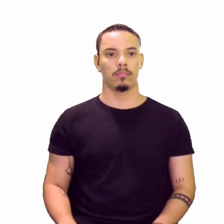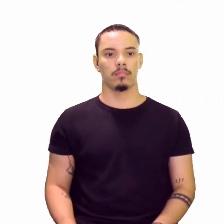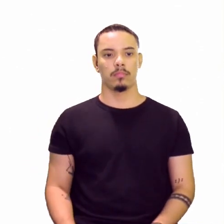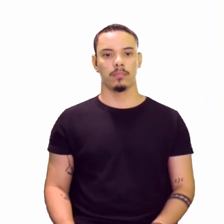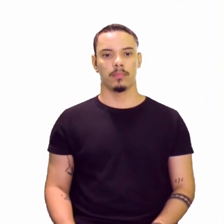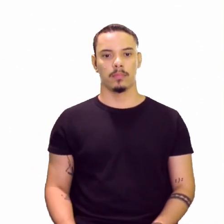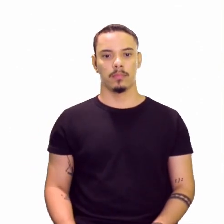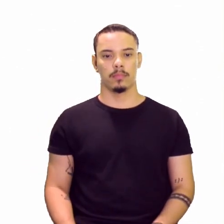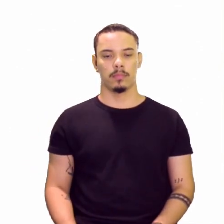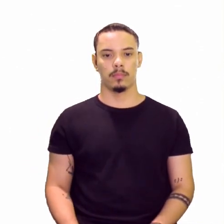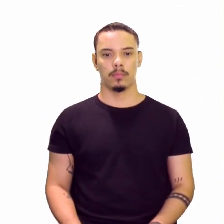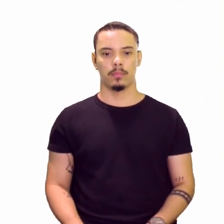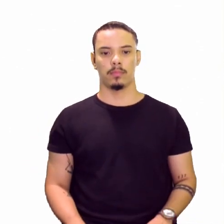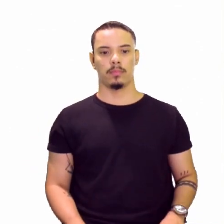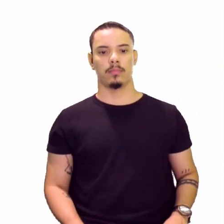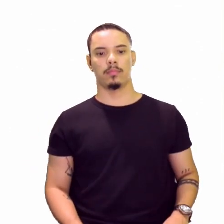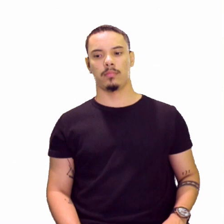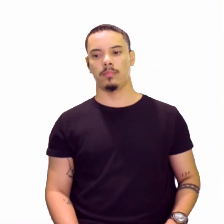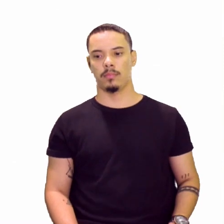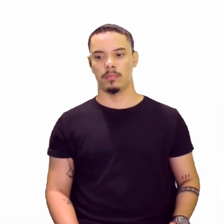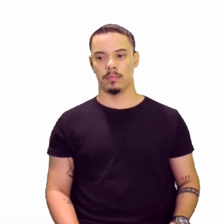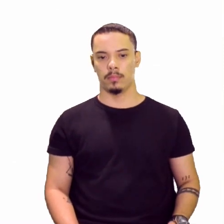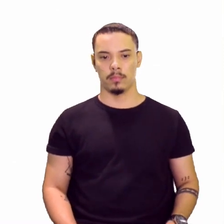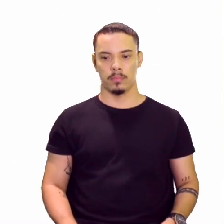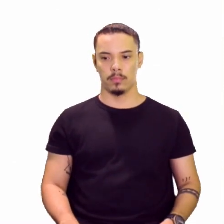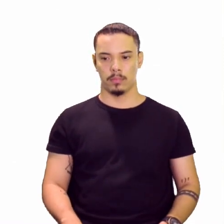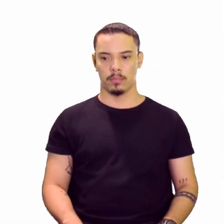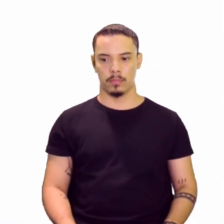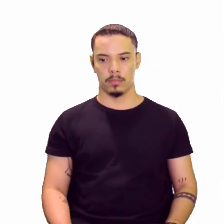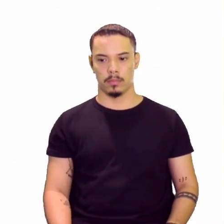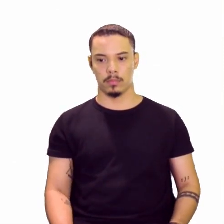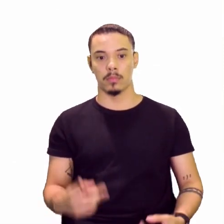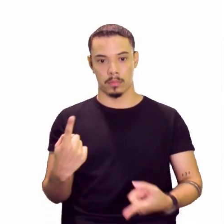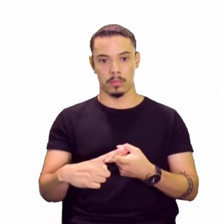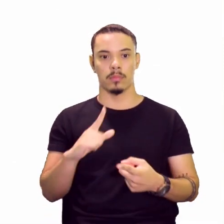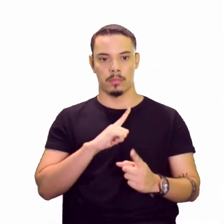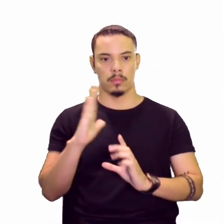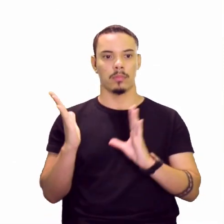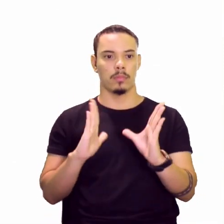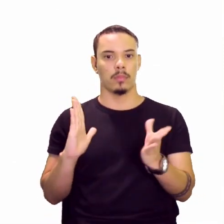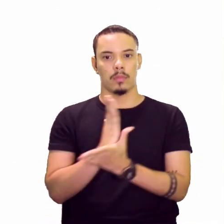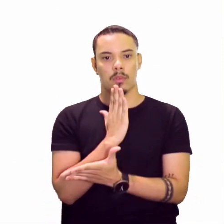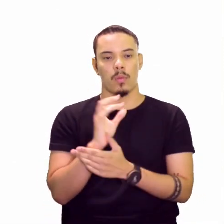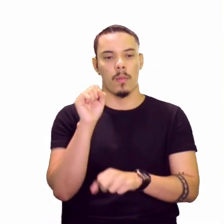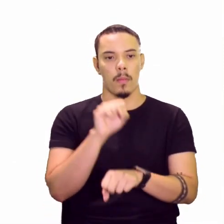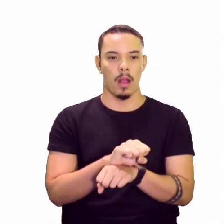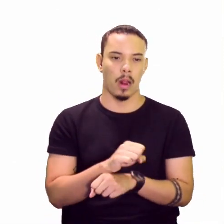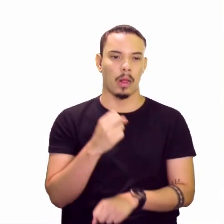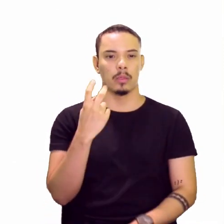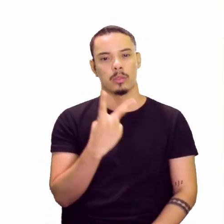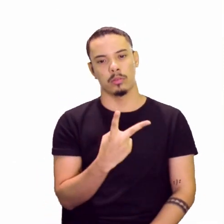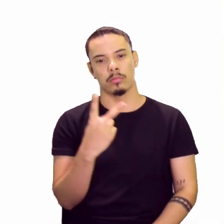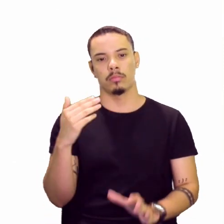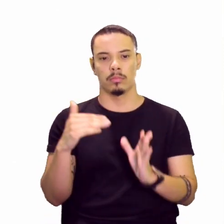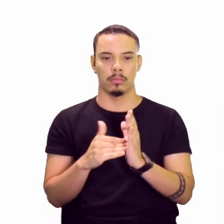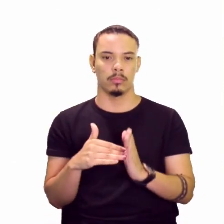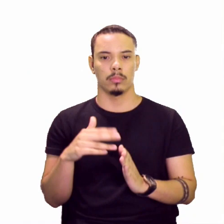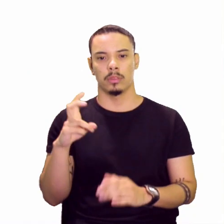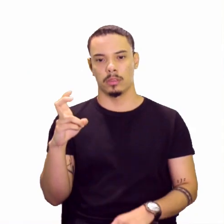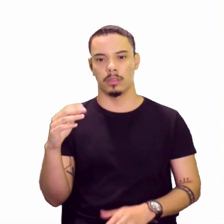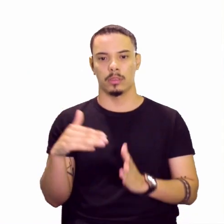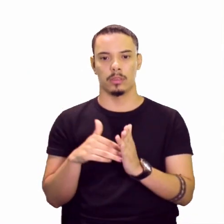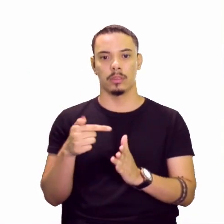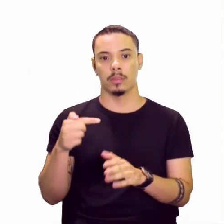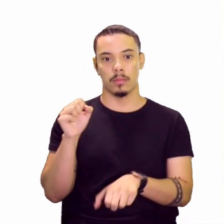nós vamos para o próximo. Ficou um pouquinho parado, né? Ficou durante 2 segundos, 5 ao 7 parado. Tá parado em seguida,